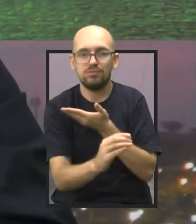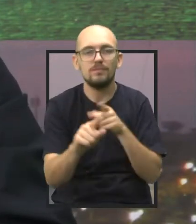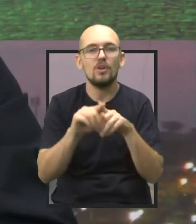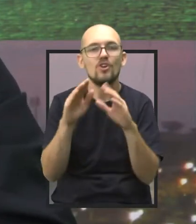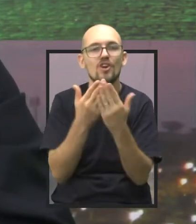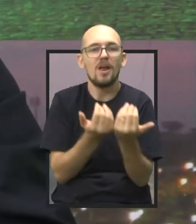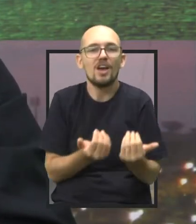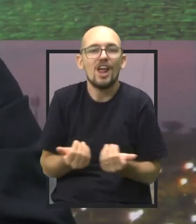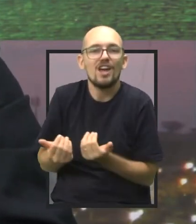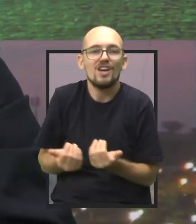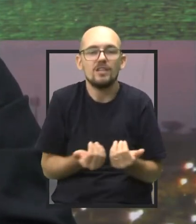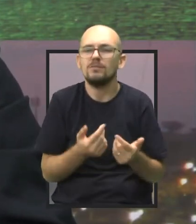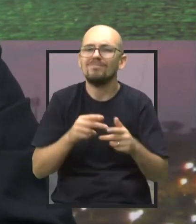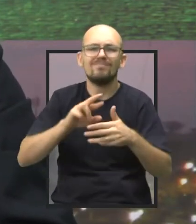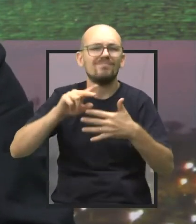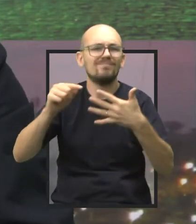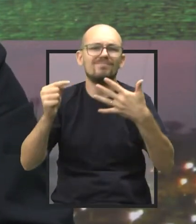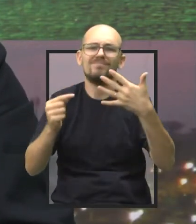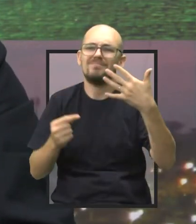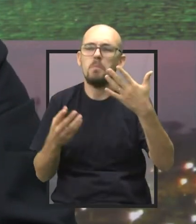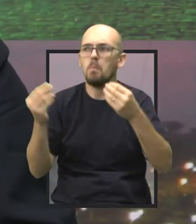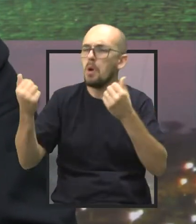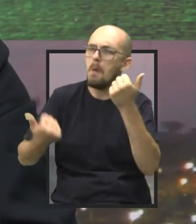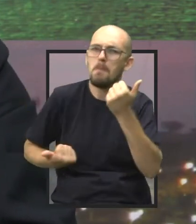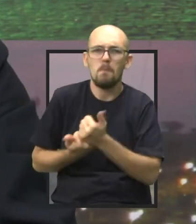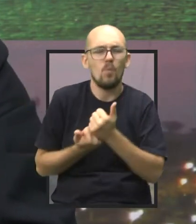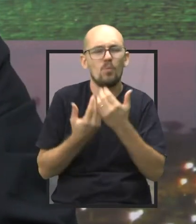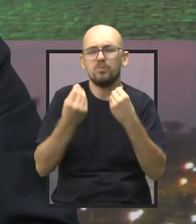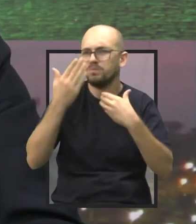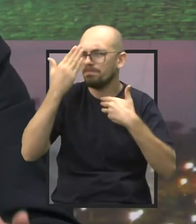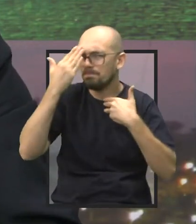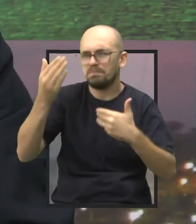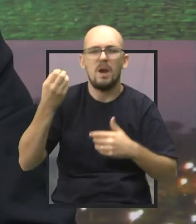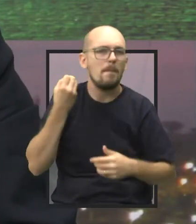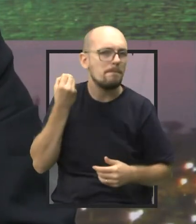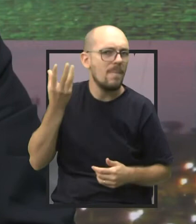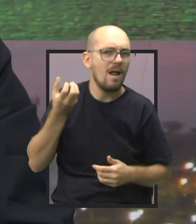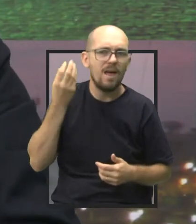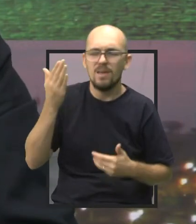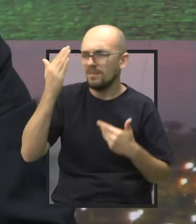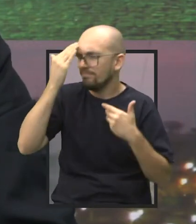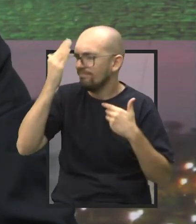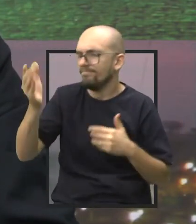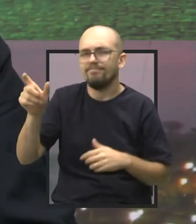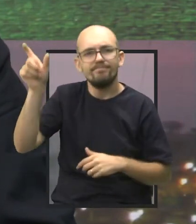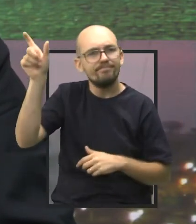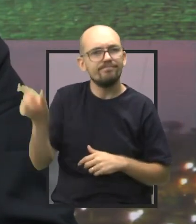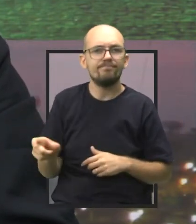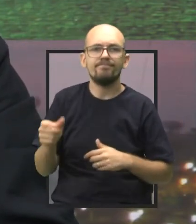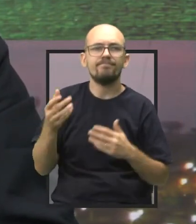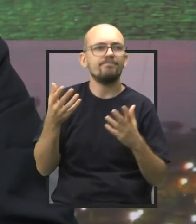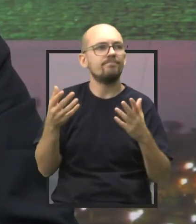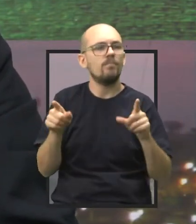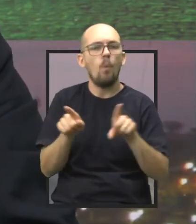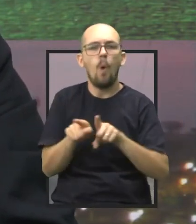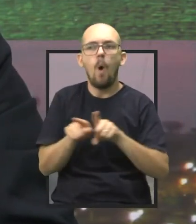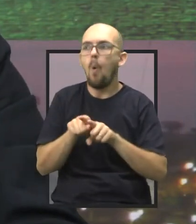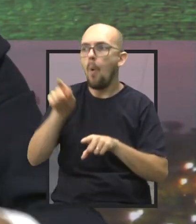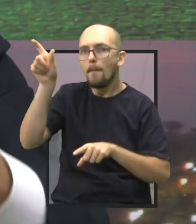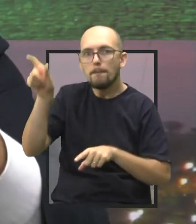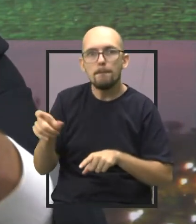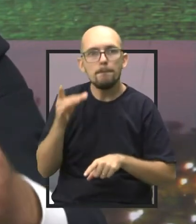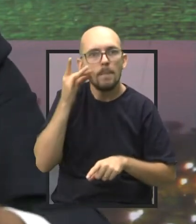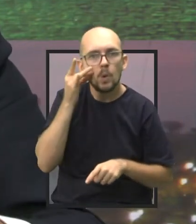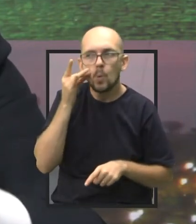né, para Jaú, muito grande. Eu não posso deixar de citar o nome do Baleia, porque ele foi uma pessoa que nos